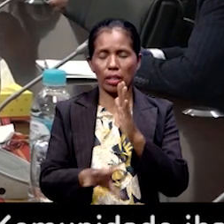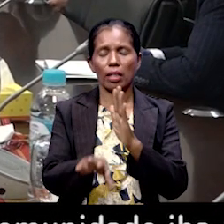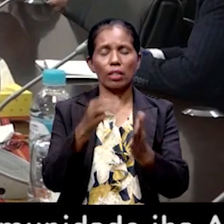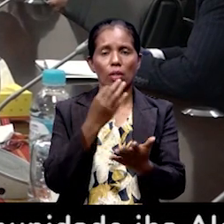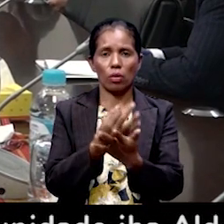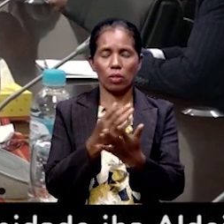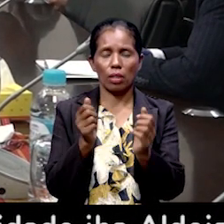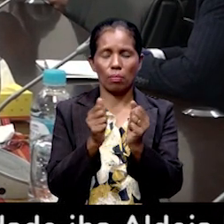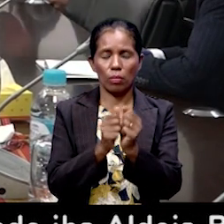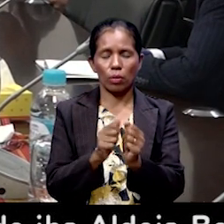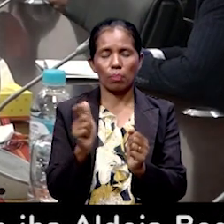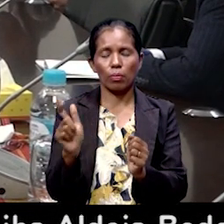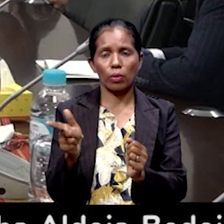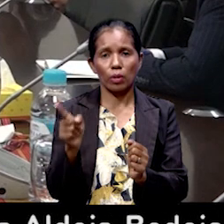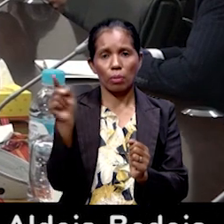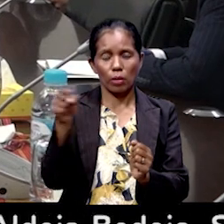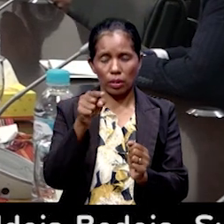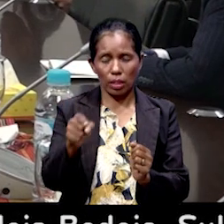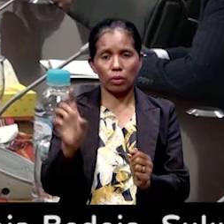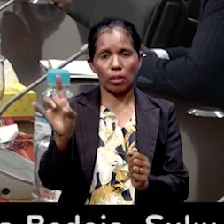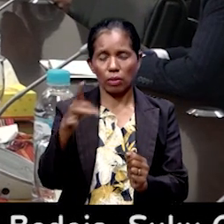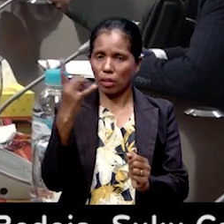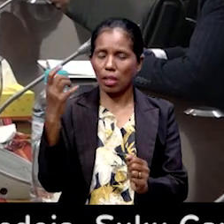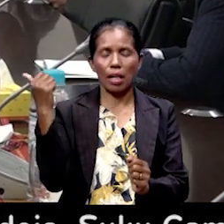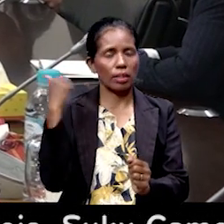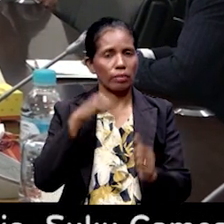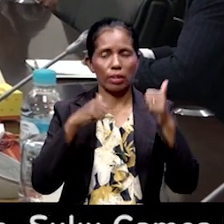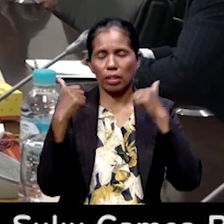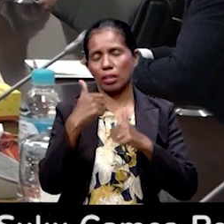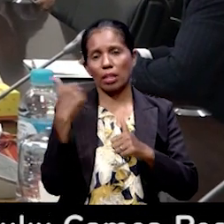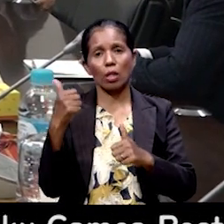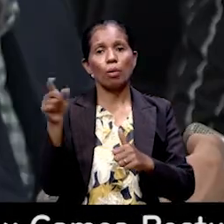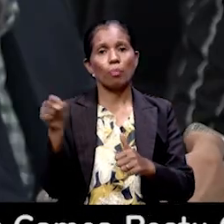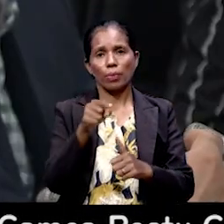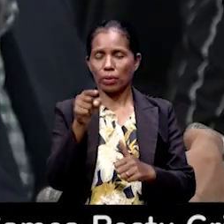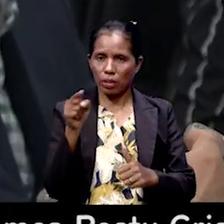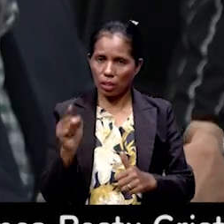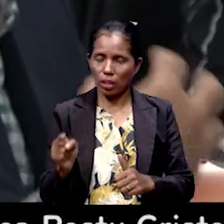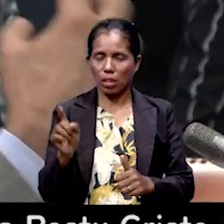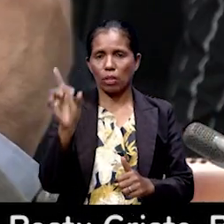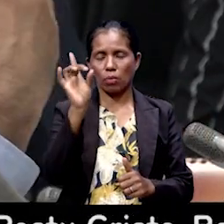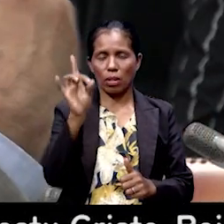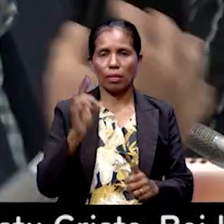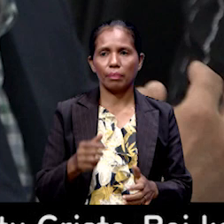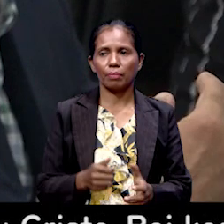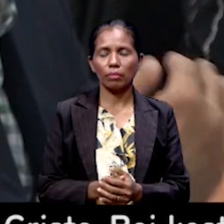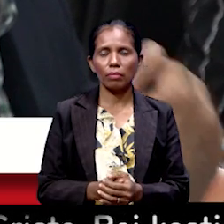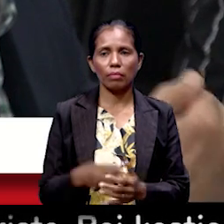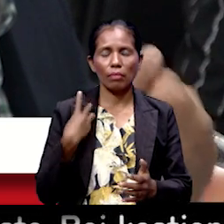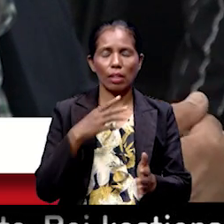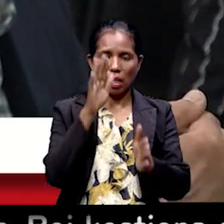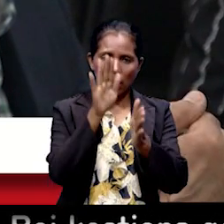cento sanulo recin walo, no atividade selo por cento walo. O exercício orçamental na Beita Halo e consegue hatun